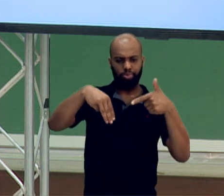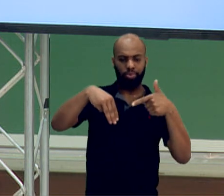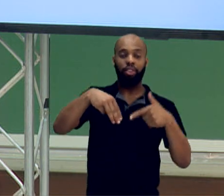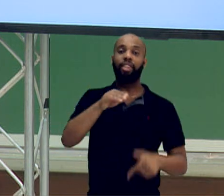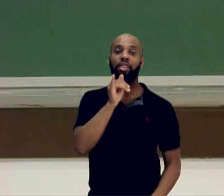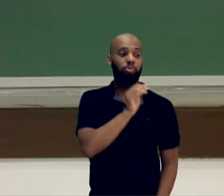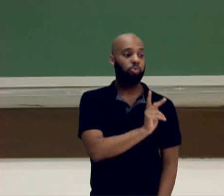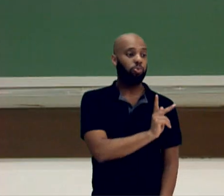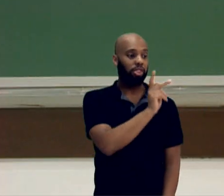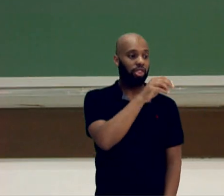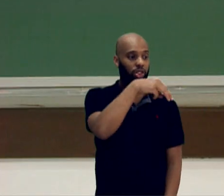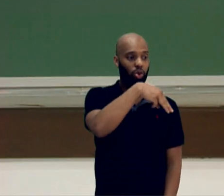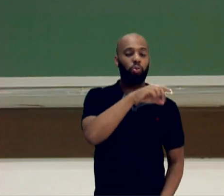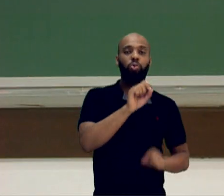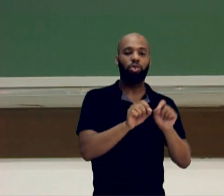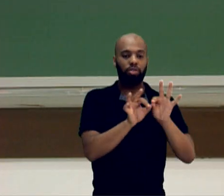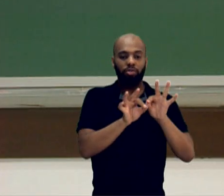vocês.